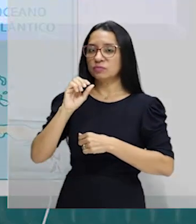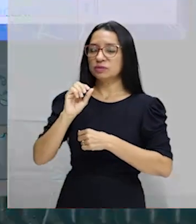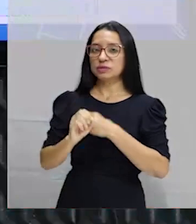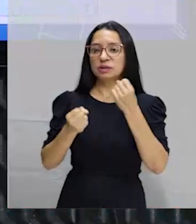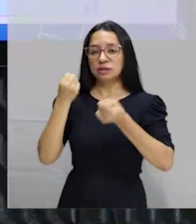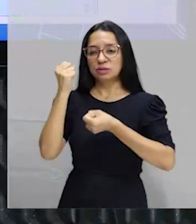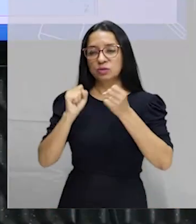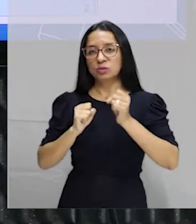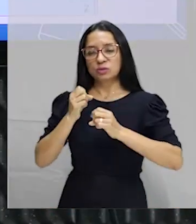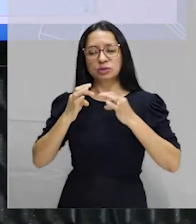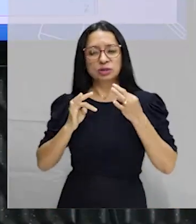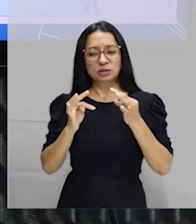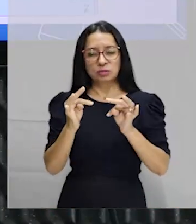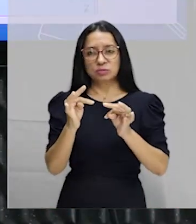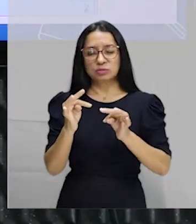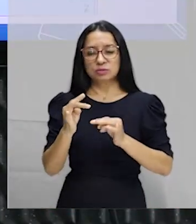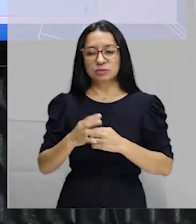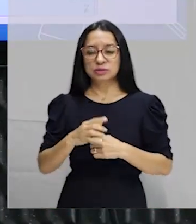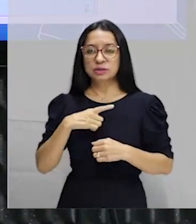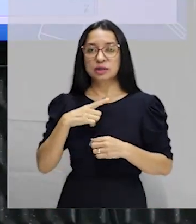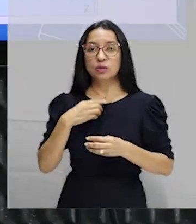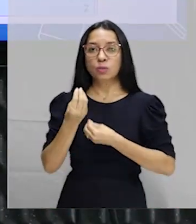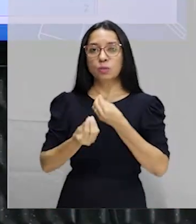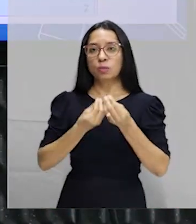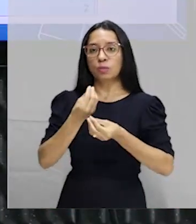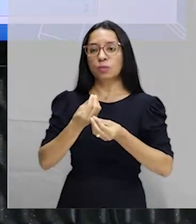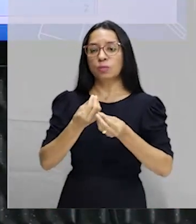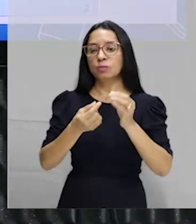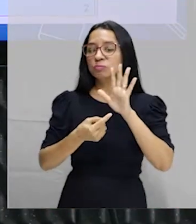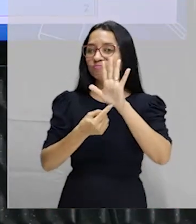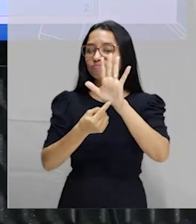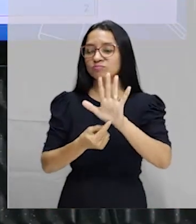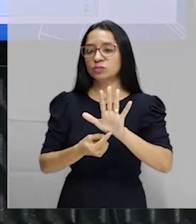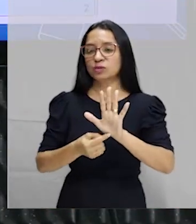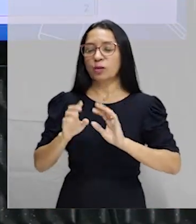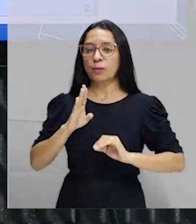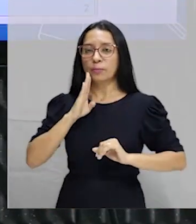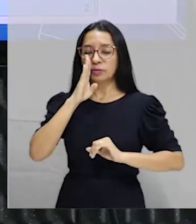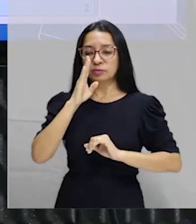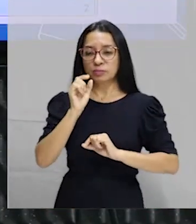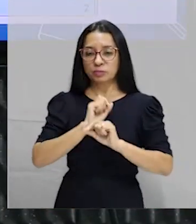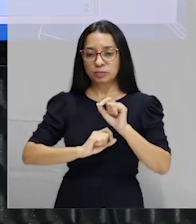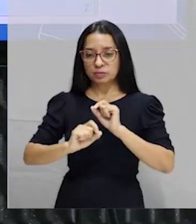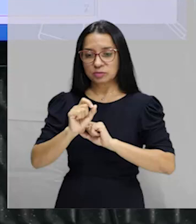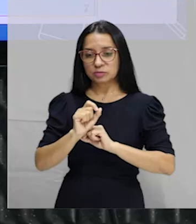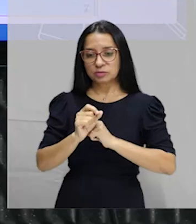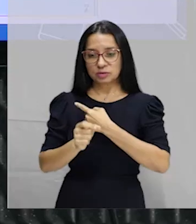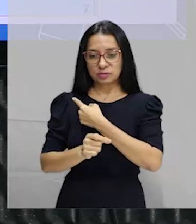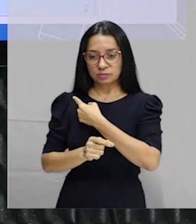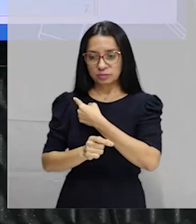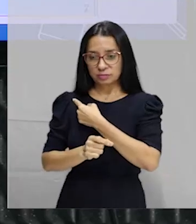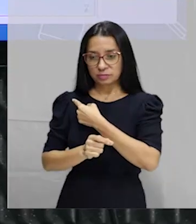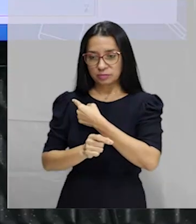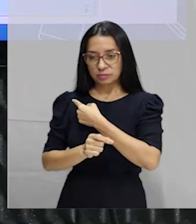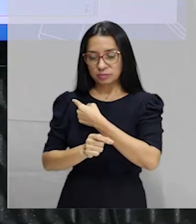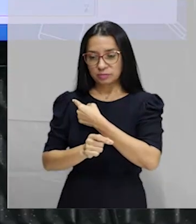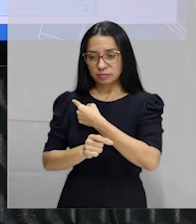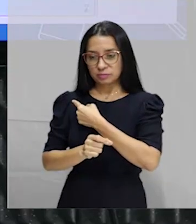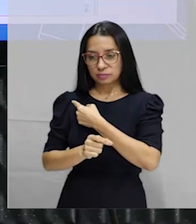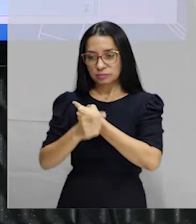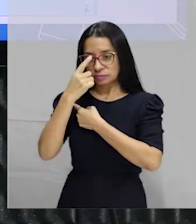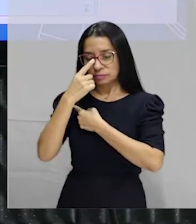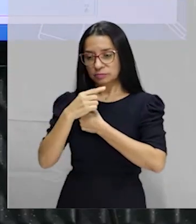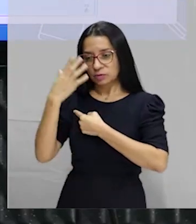alta mão de obra especializada, que vai ter como grande destaque, galera, principalmente aqui na região de São Francisco, tá certo? Na Califórnia,